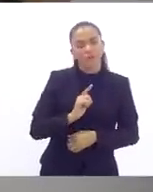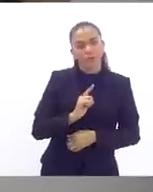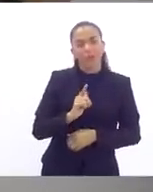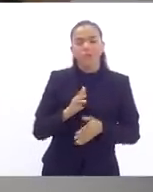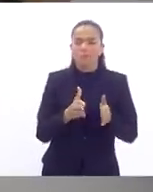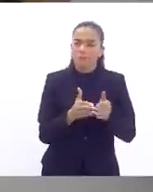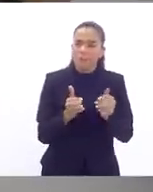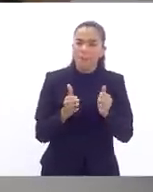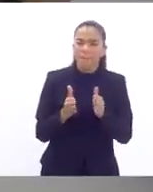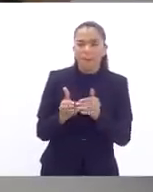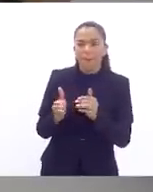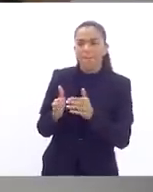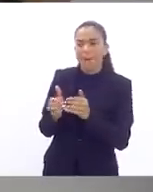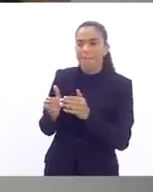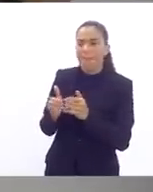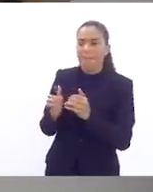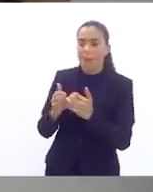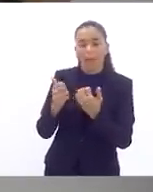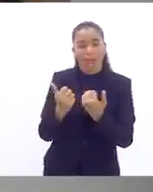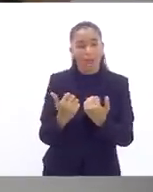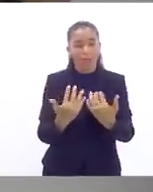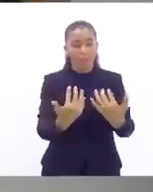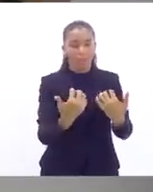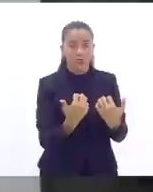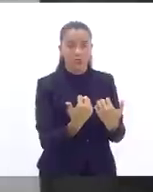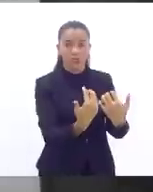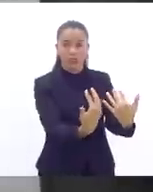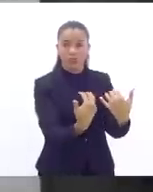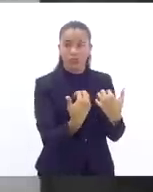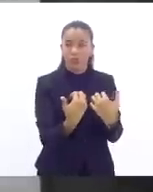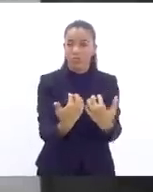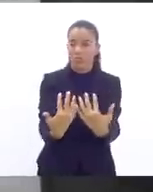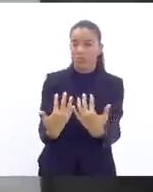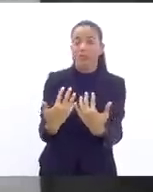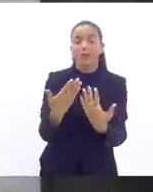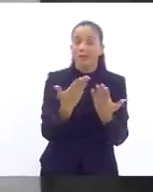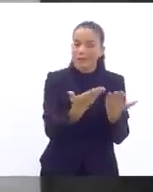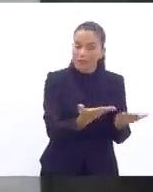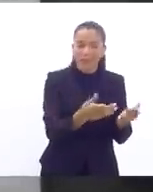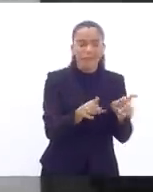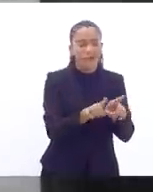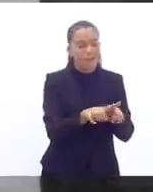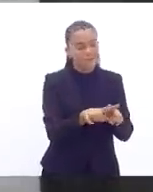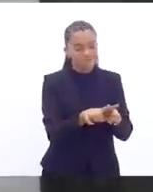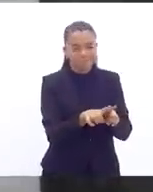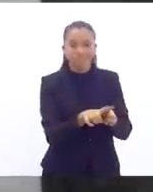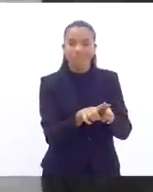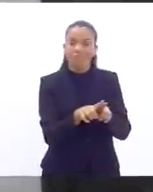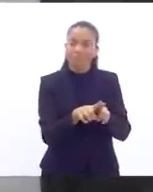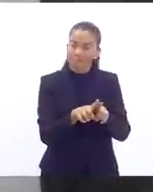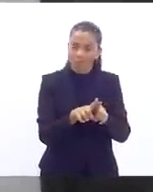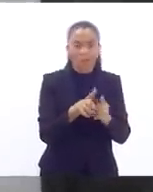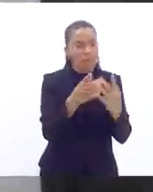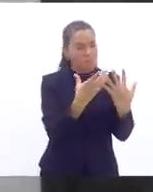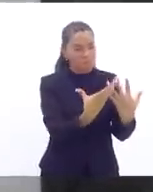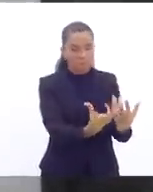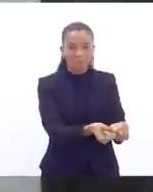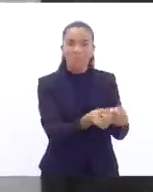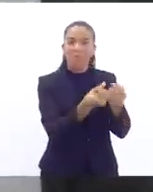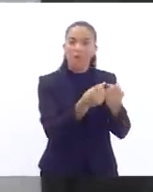solicitados diversas audiências e a senhora temáticamente vem realizando